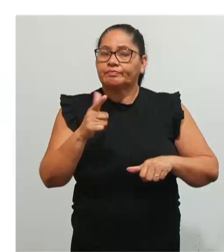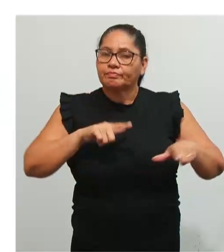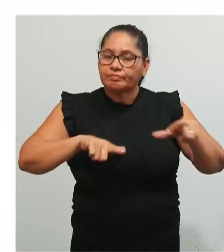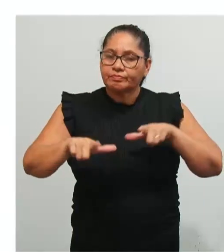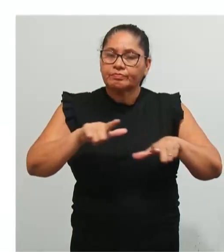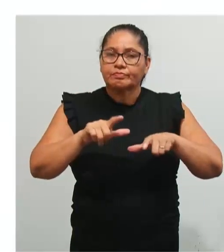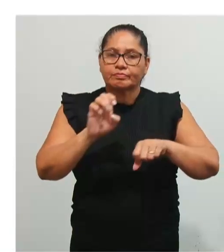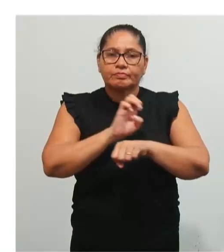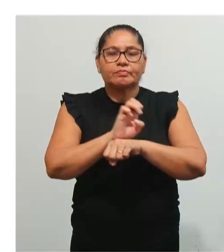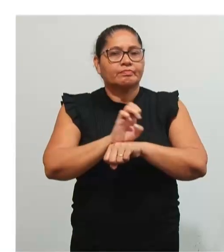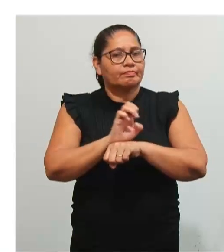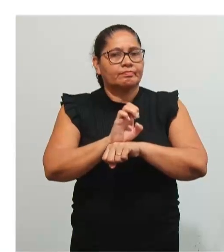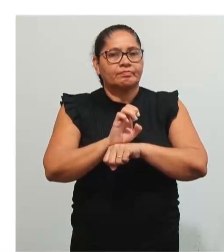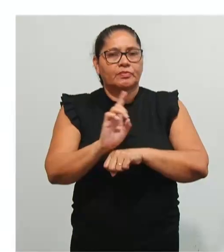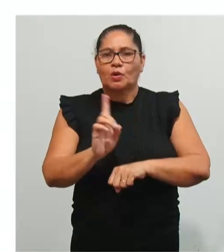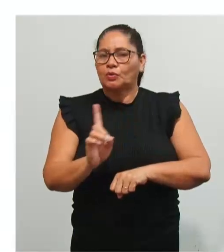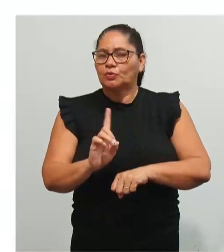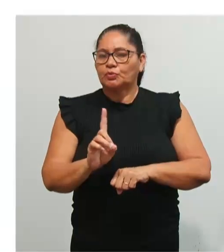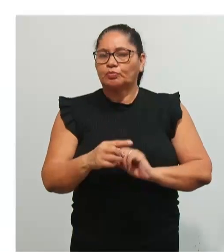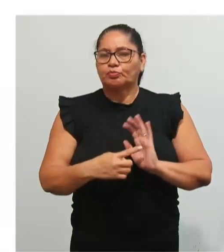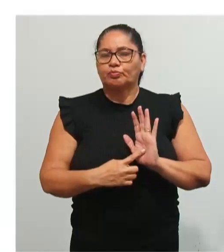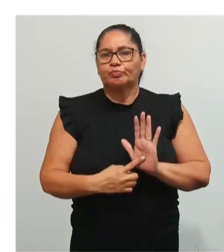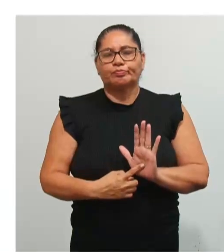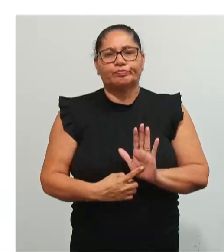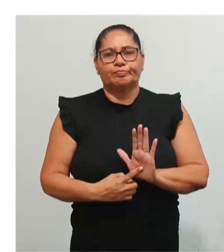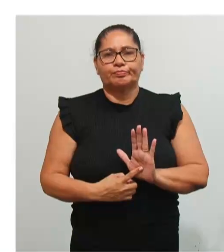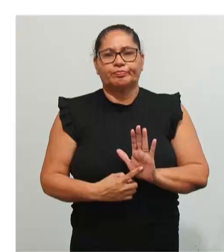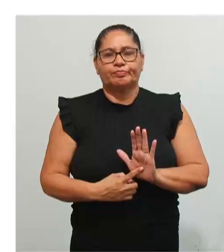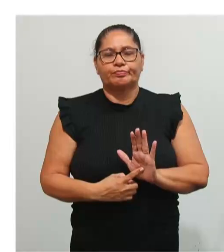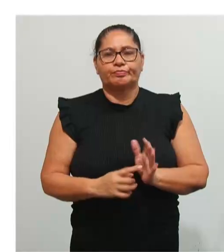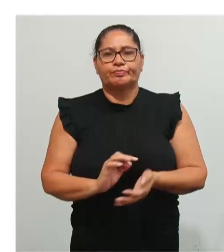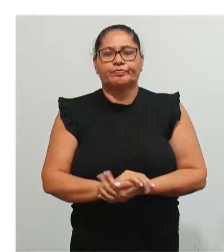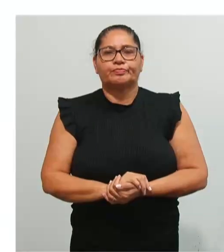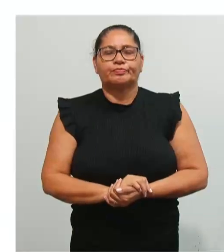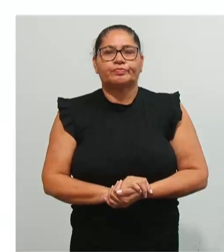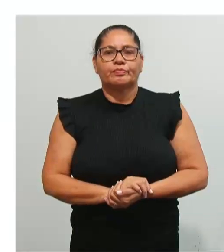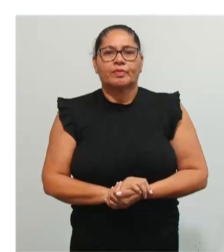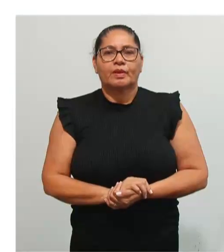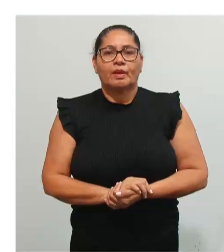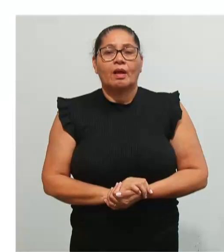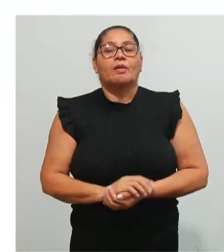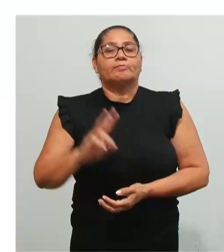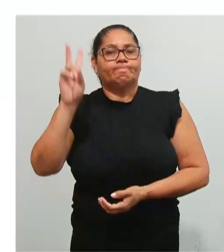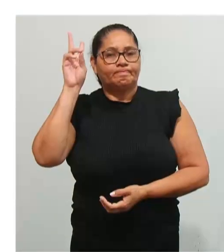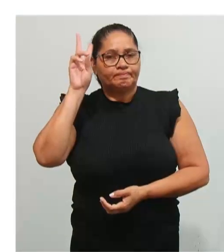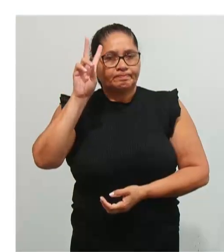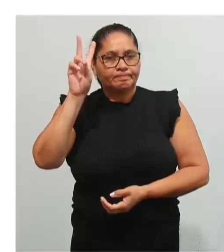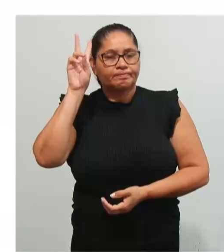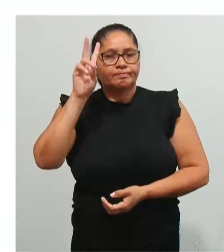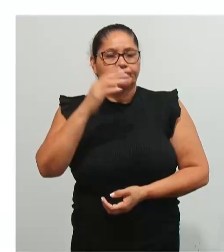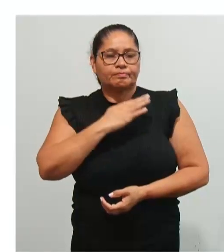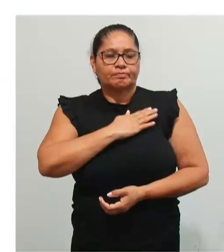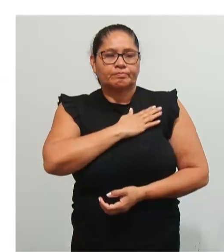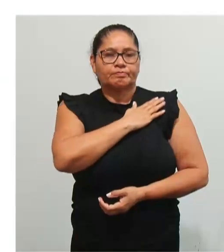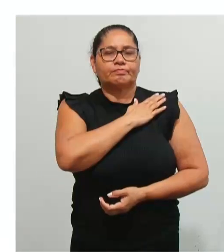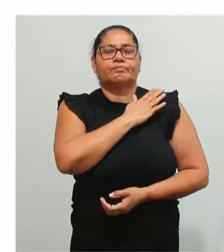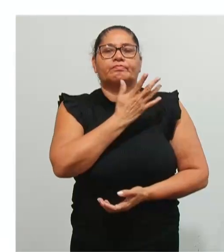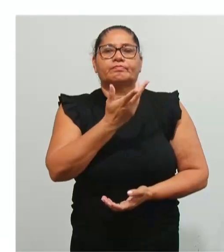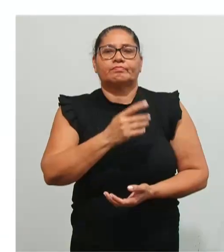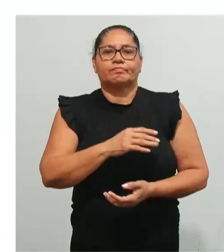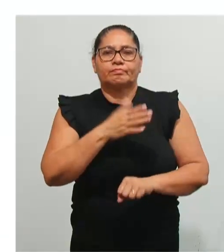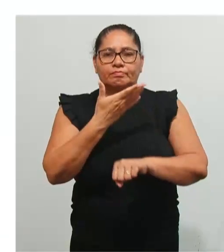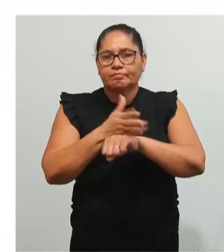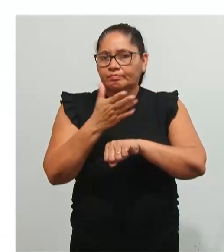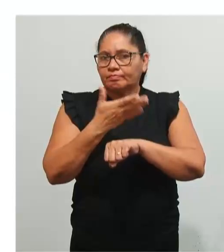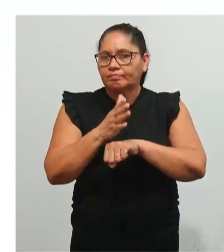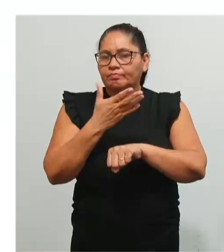Estado não fornecia esses bens e serviços se fosse por outros meios, né? Vale lembrar que não só o coronelismo se valia dessa